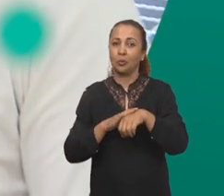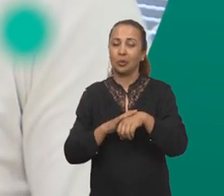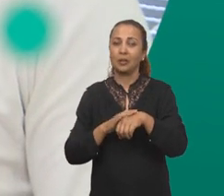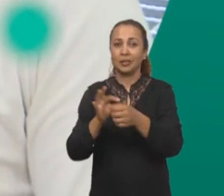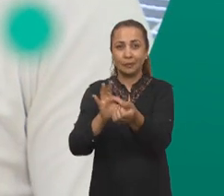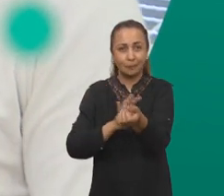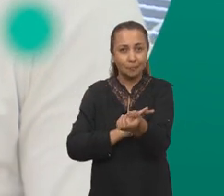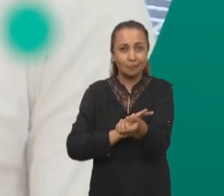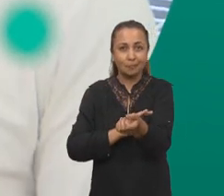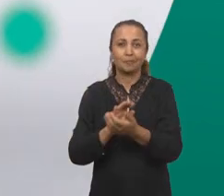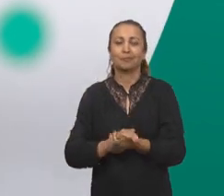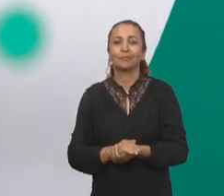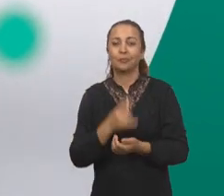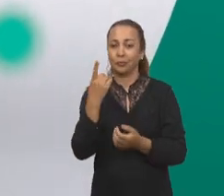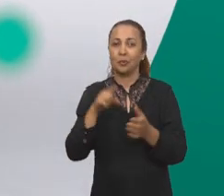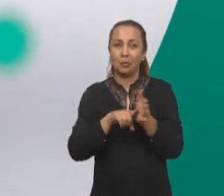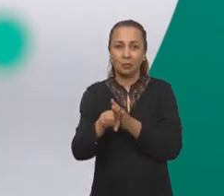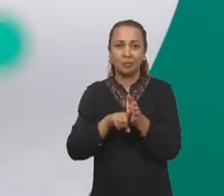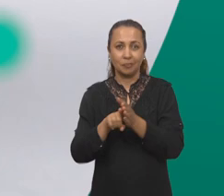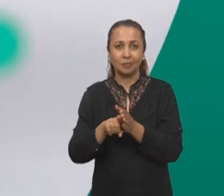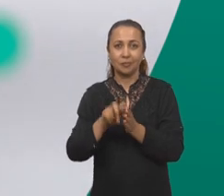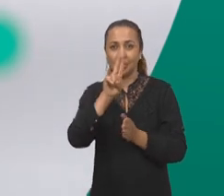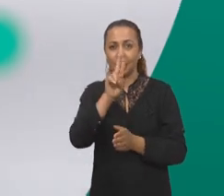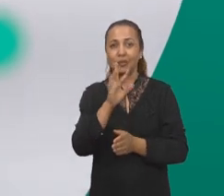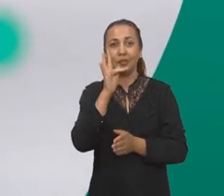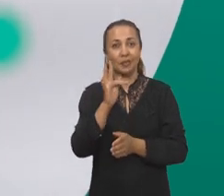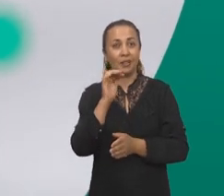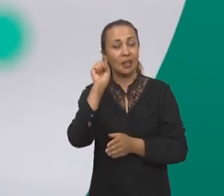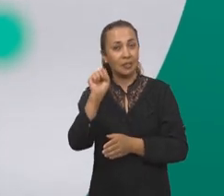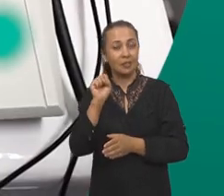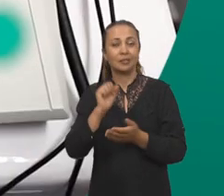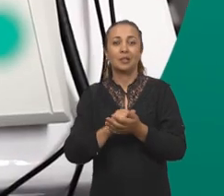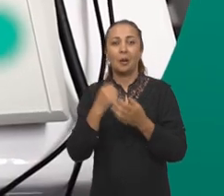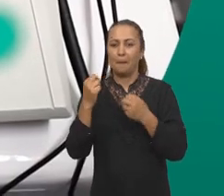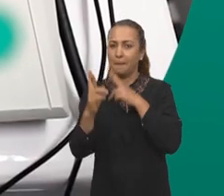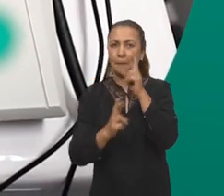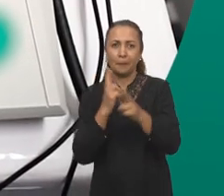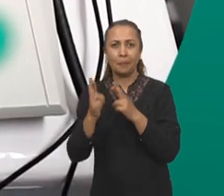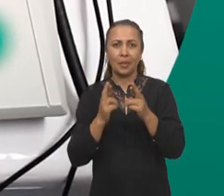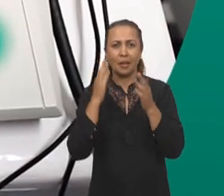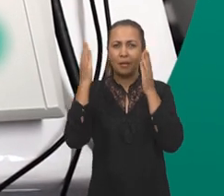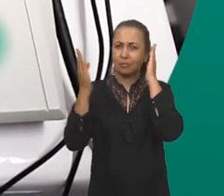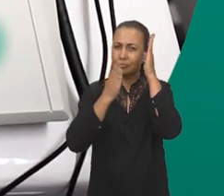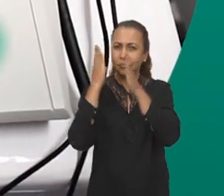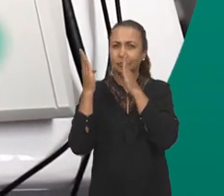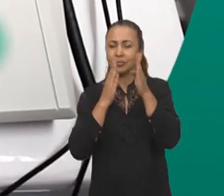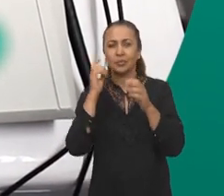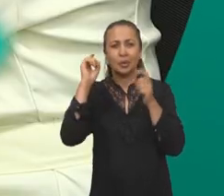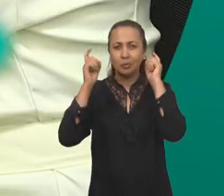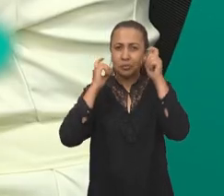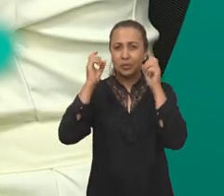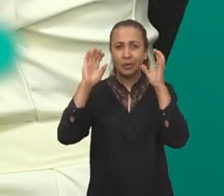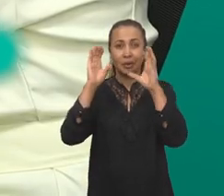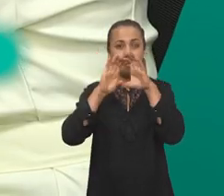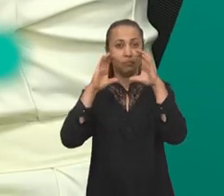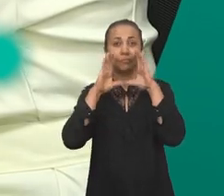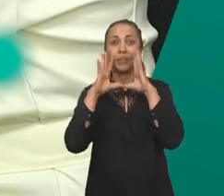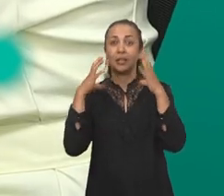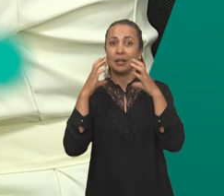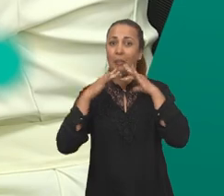doenças vasculares uma pesquisa da Universidade Federal de Sergipe investiga a relação entre tonturas e zumbidos